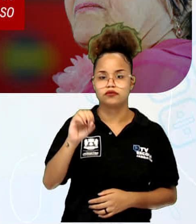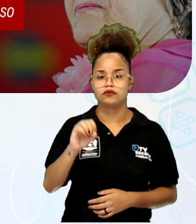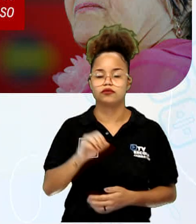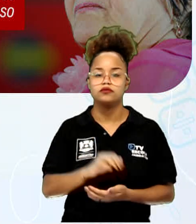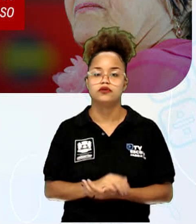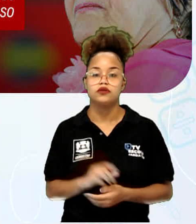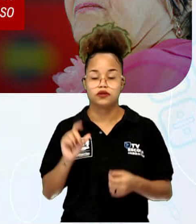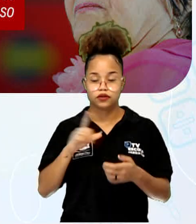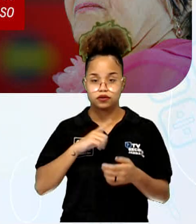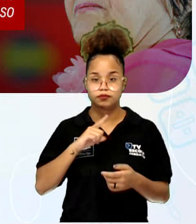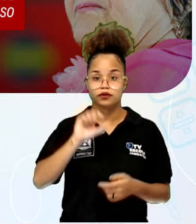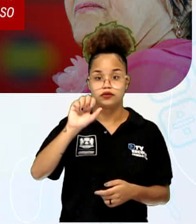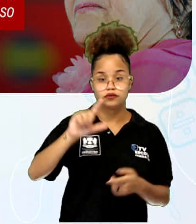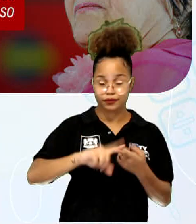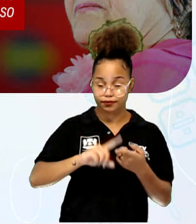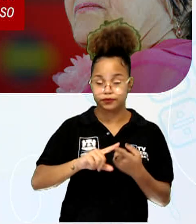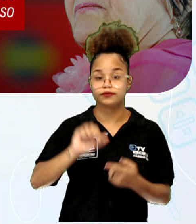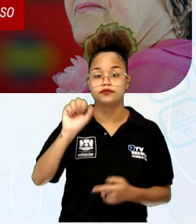da USP, no ano de